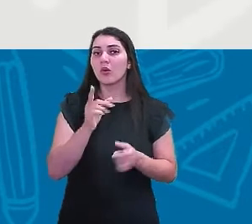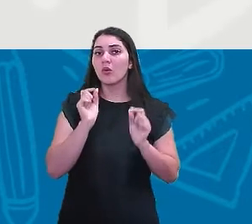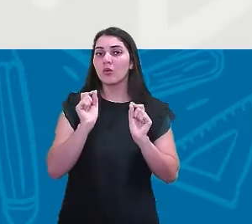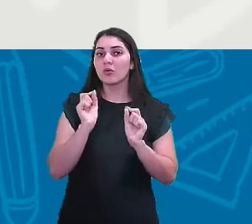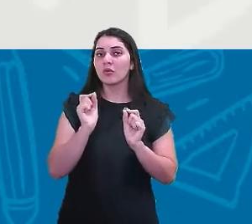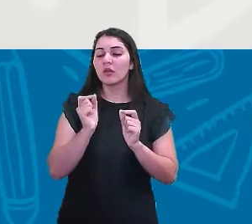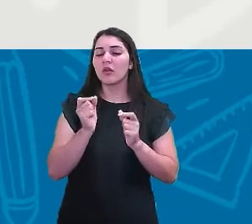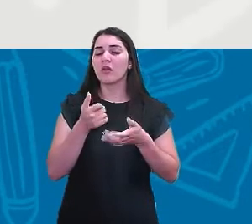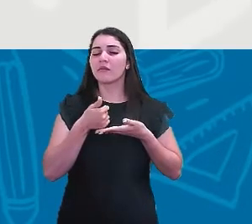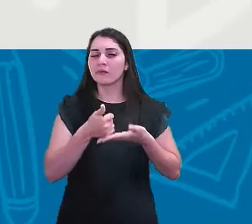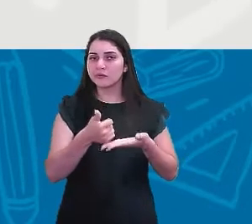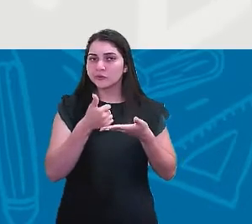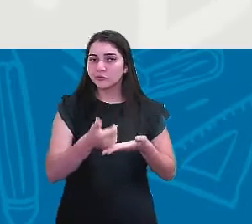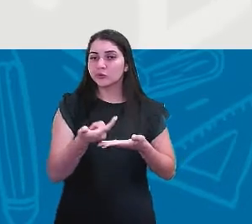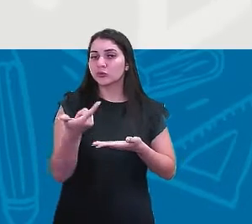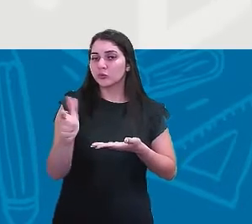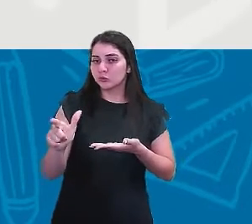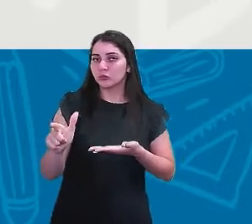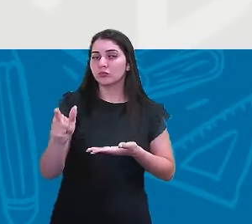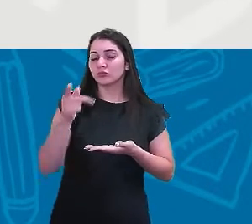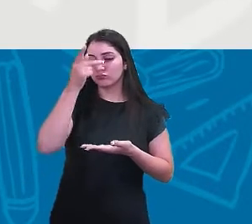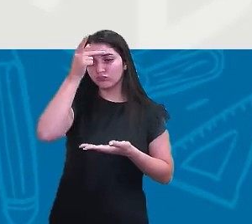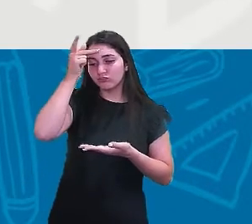usar da fraternidade com o outro.